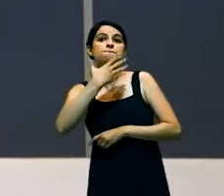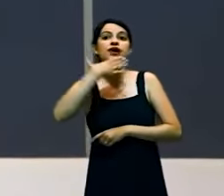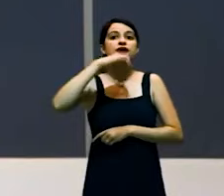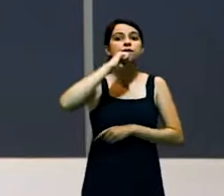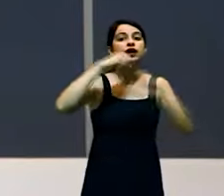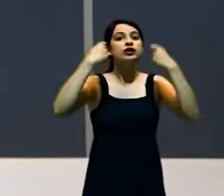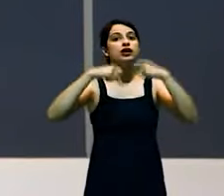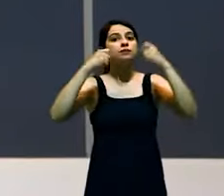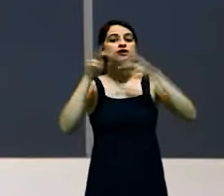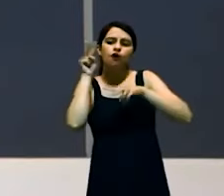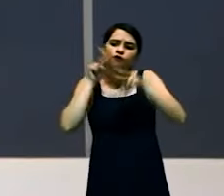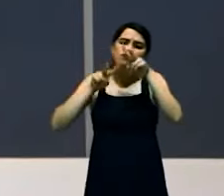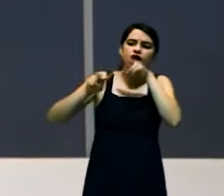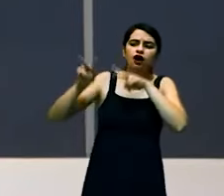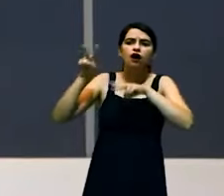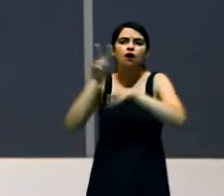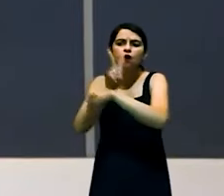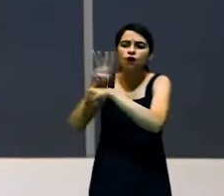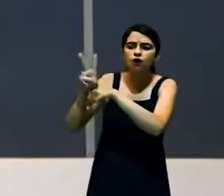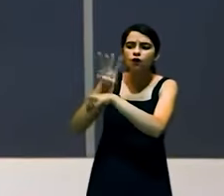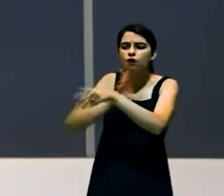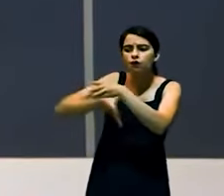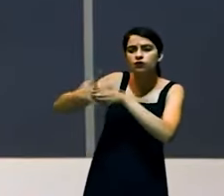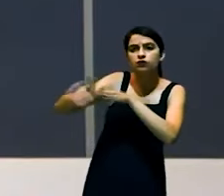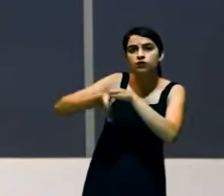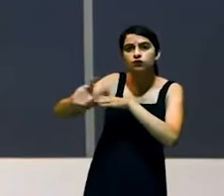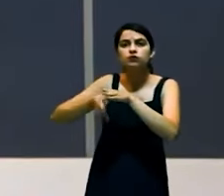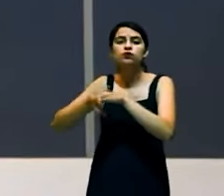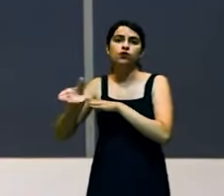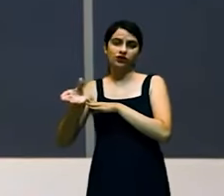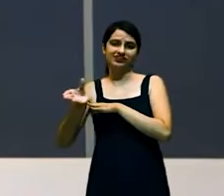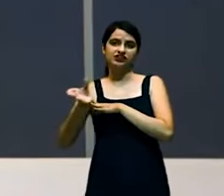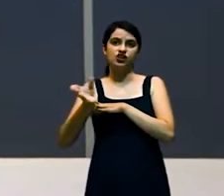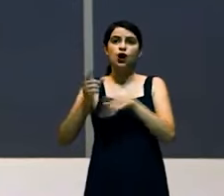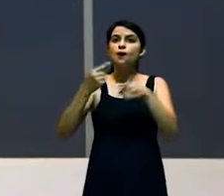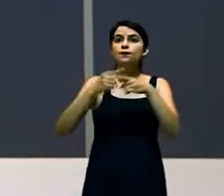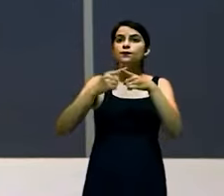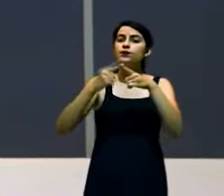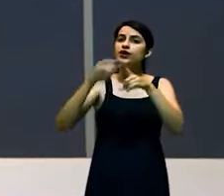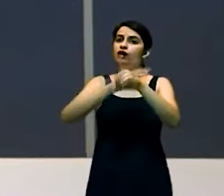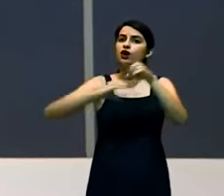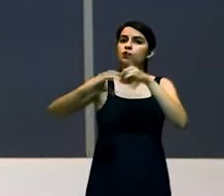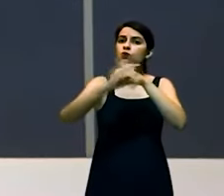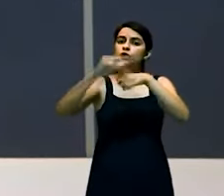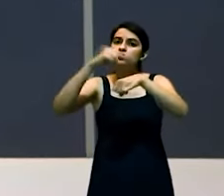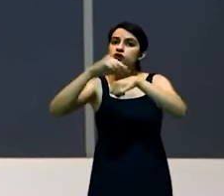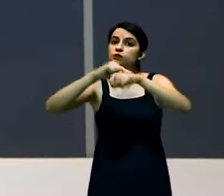para a gente cultuar junto em família. Eu quero o seu bem, filho. Eu quero o seu bem,